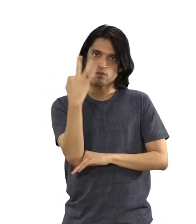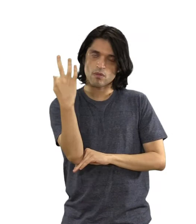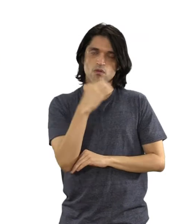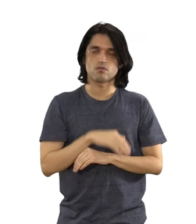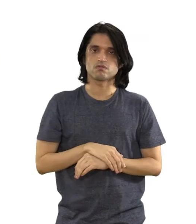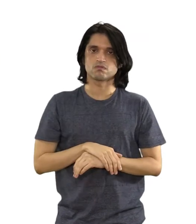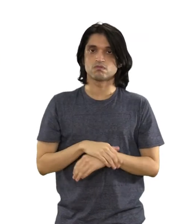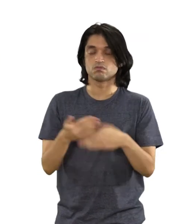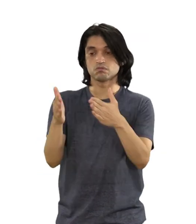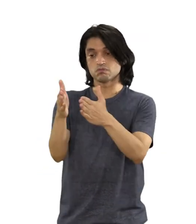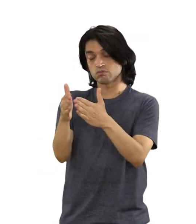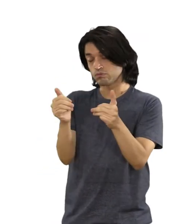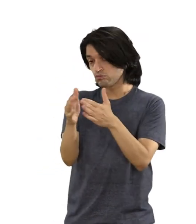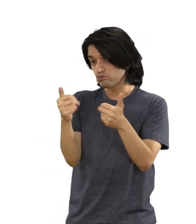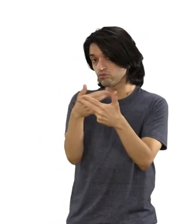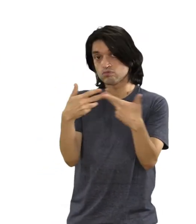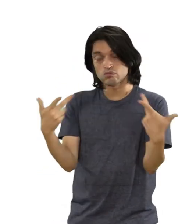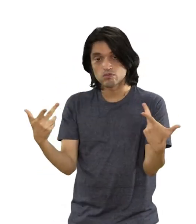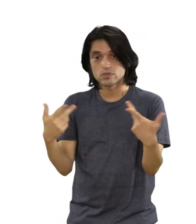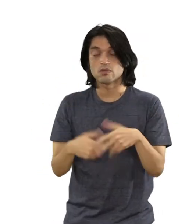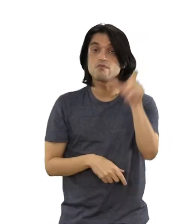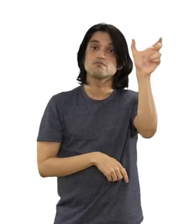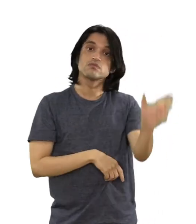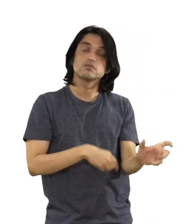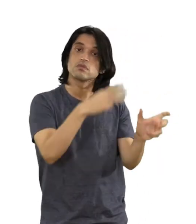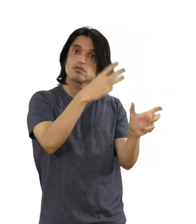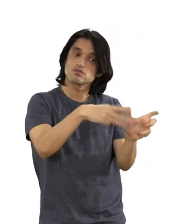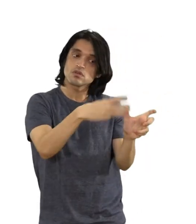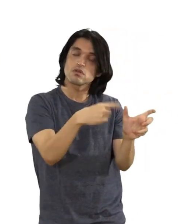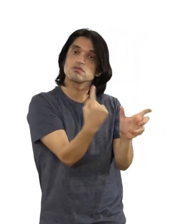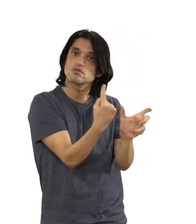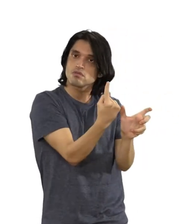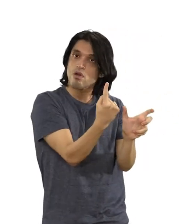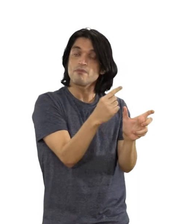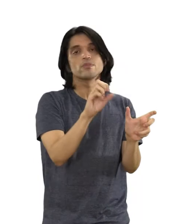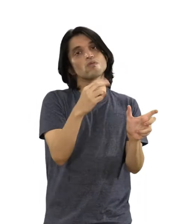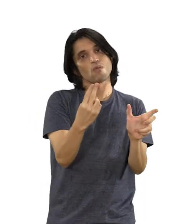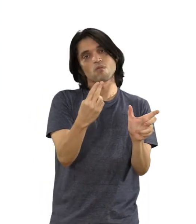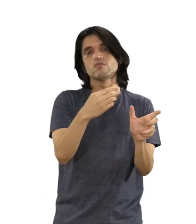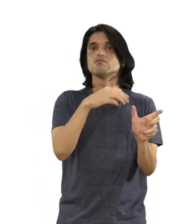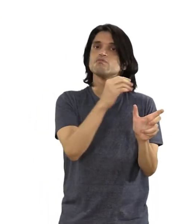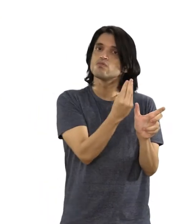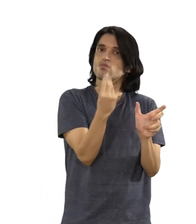solicitação de algo, terceira pessoa do singular ou plural.